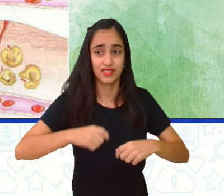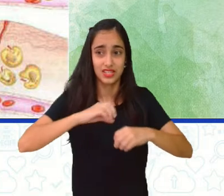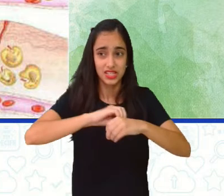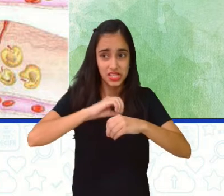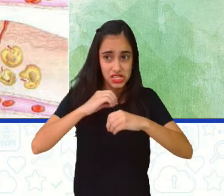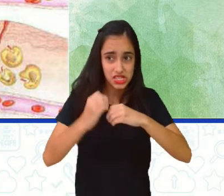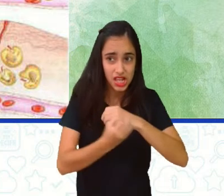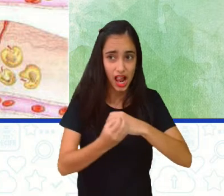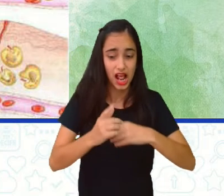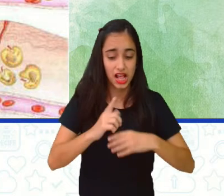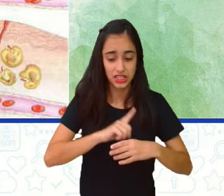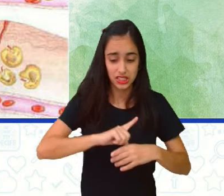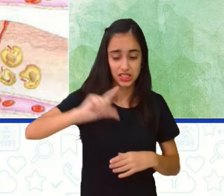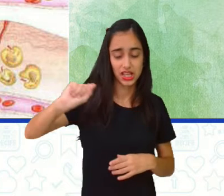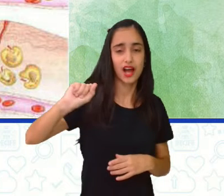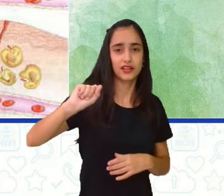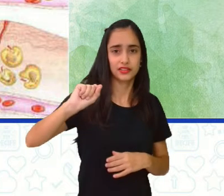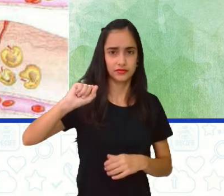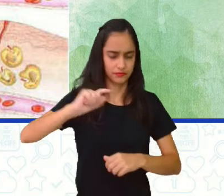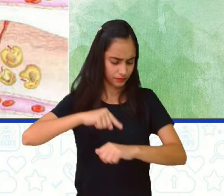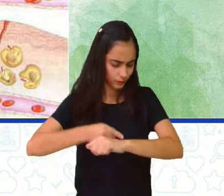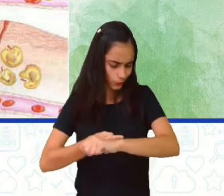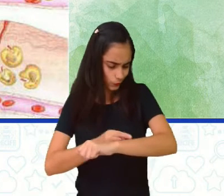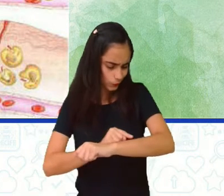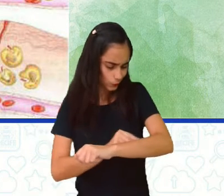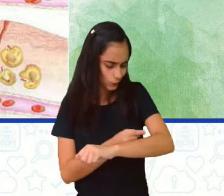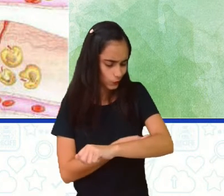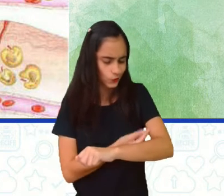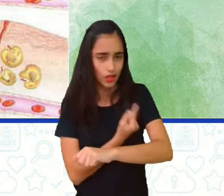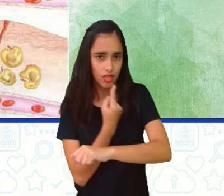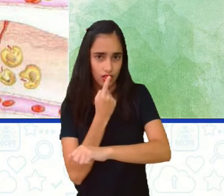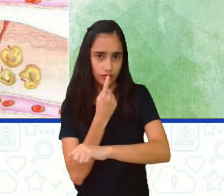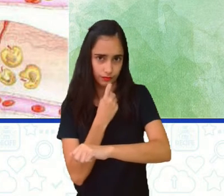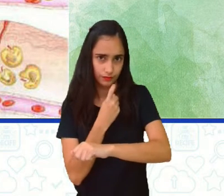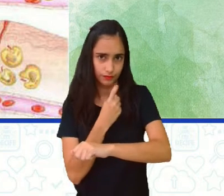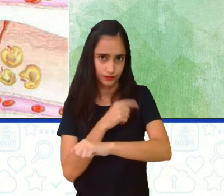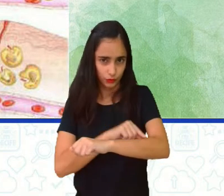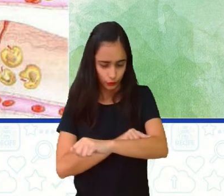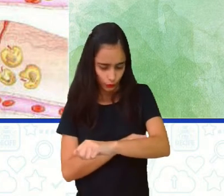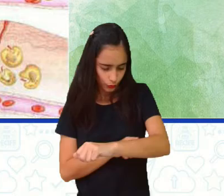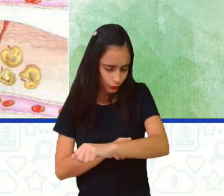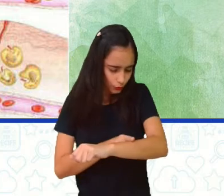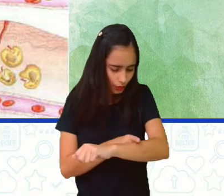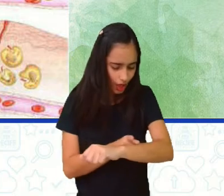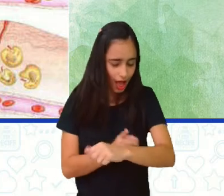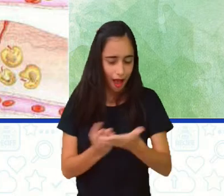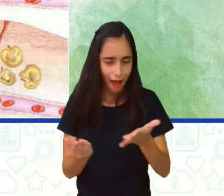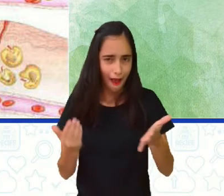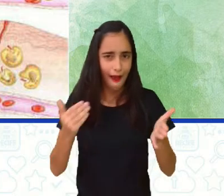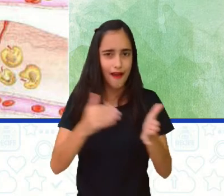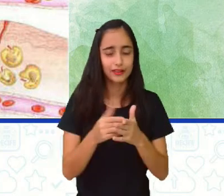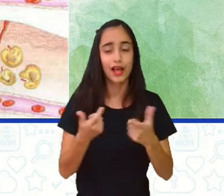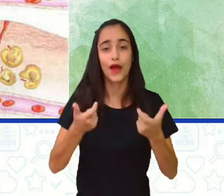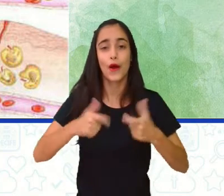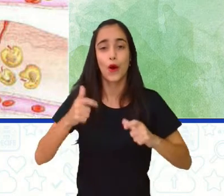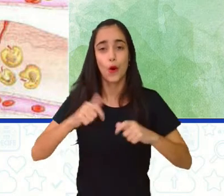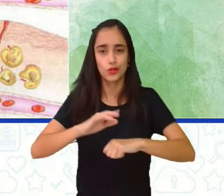sanguínea e ir em direção ao ferimento, aonde vão estar presentes os